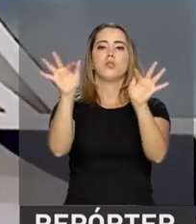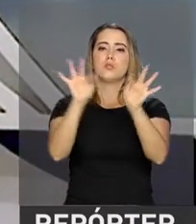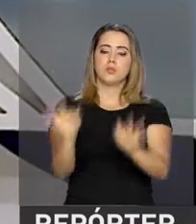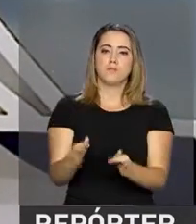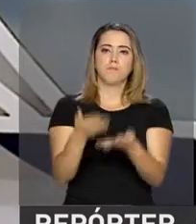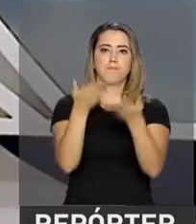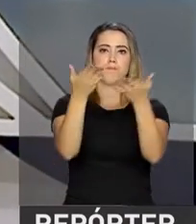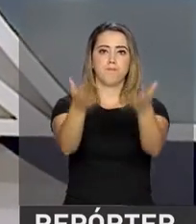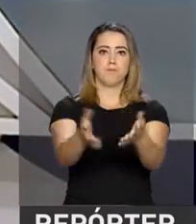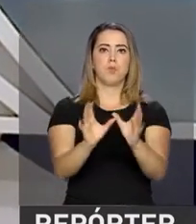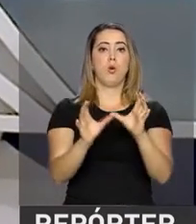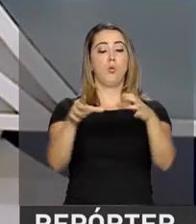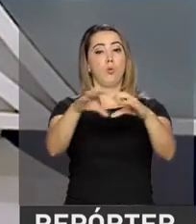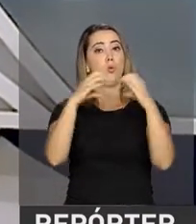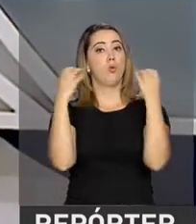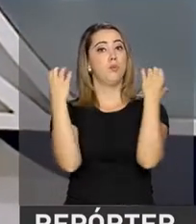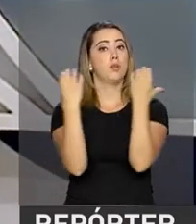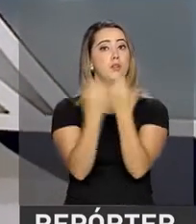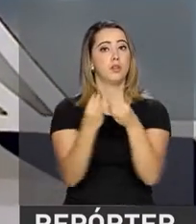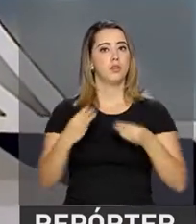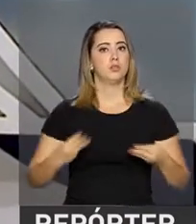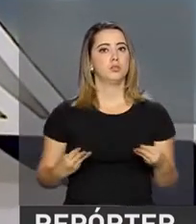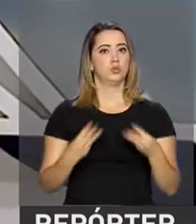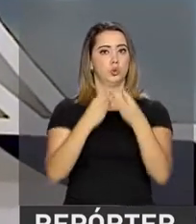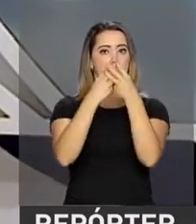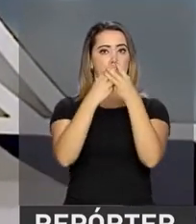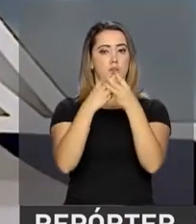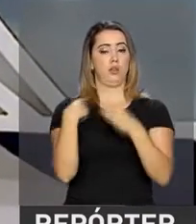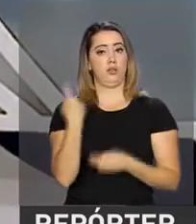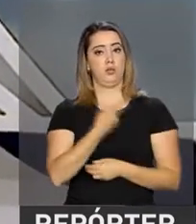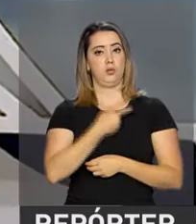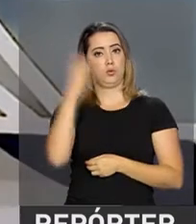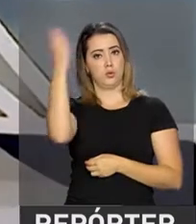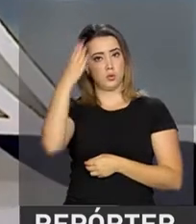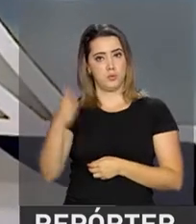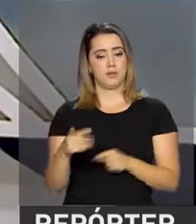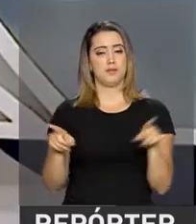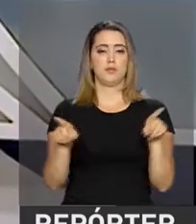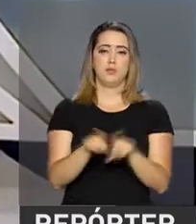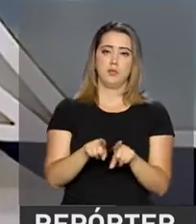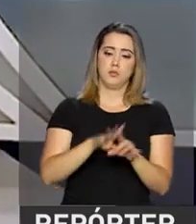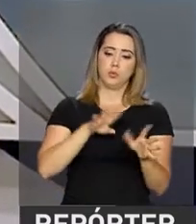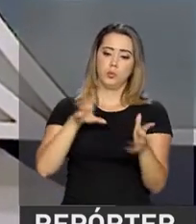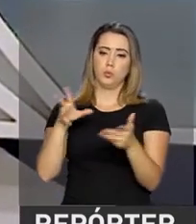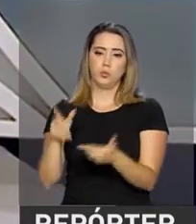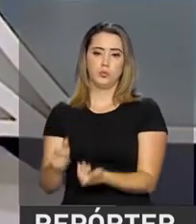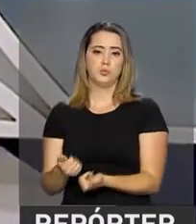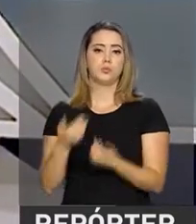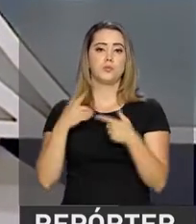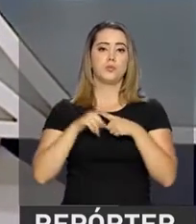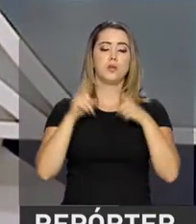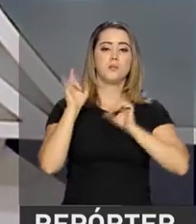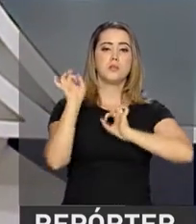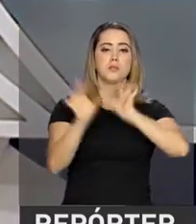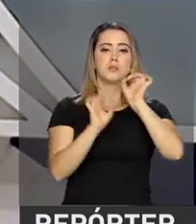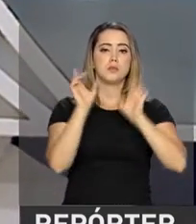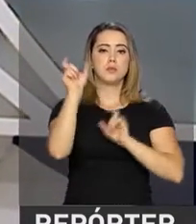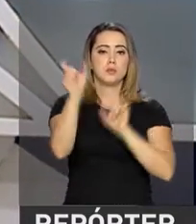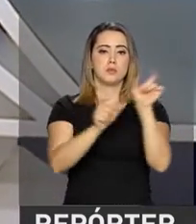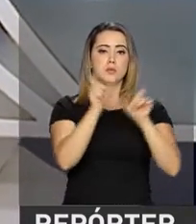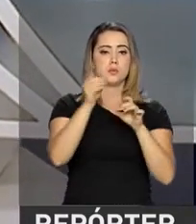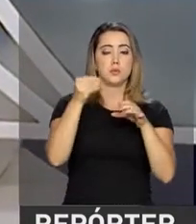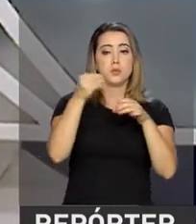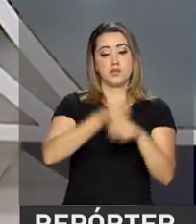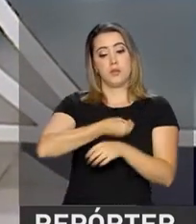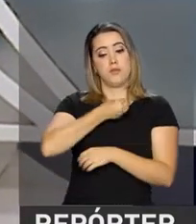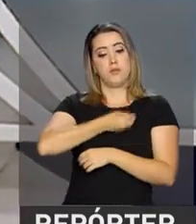felicitações à comunidade judaica do nosso país, naturalmente, do mundo todo, mas especialmente aqui no